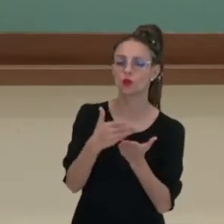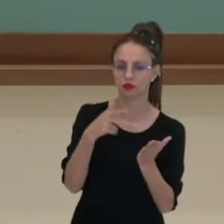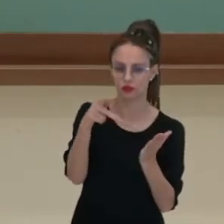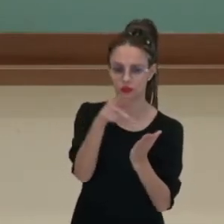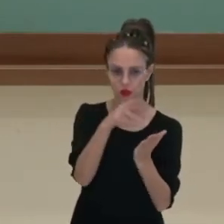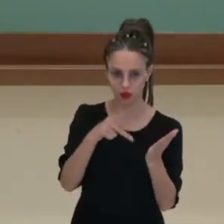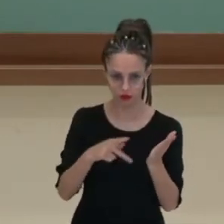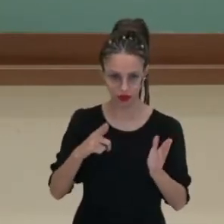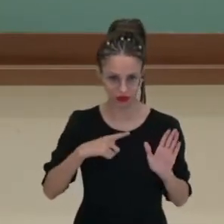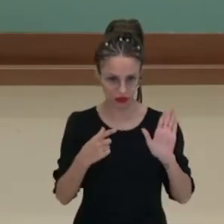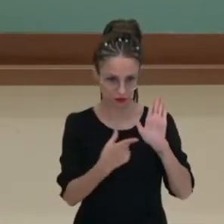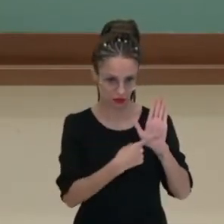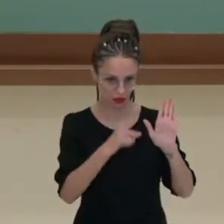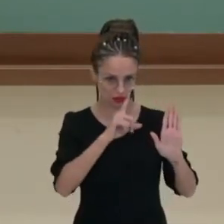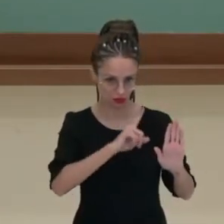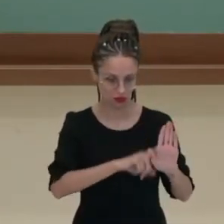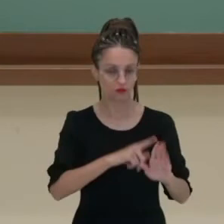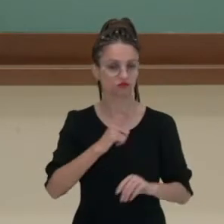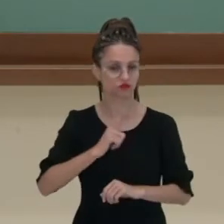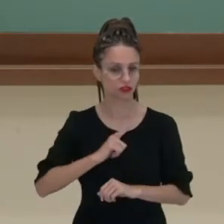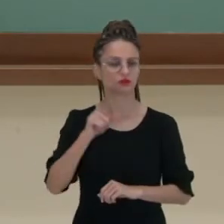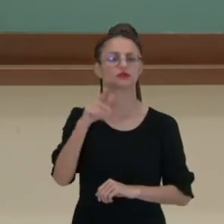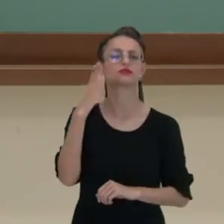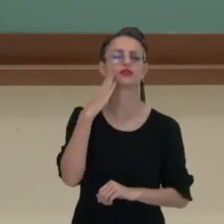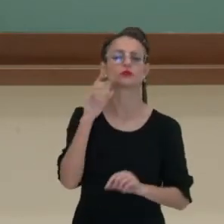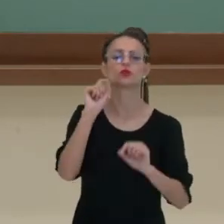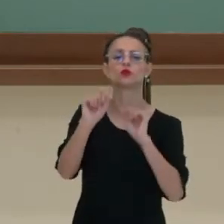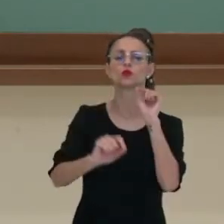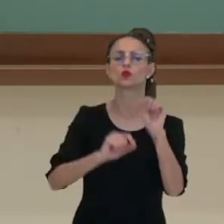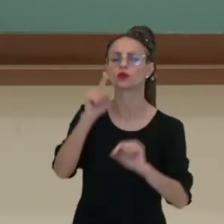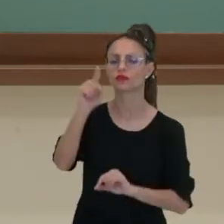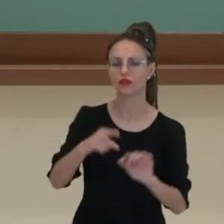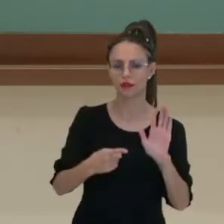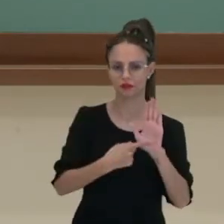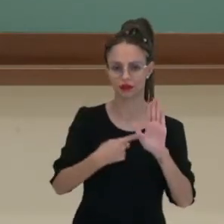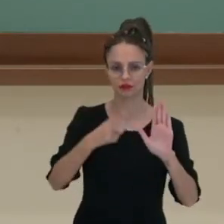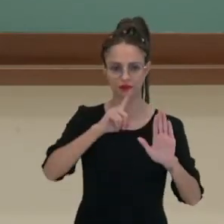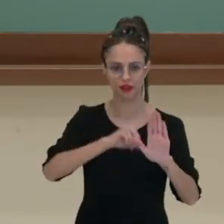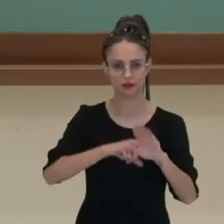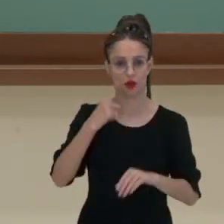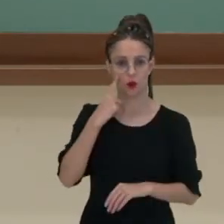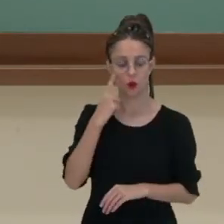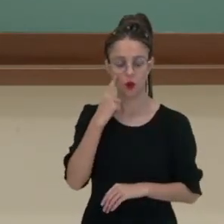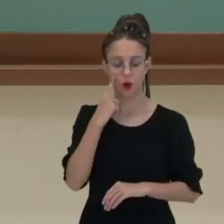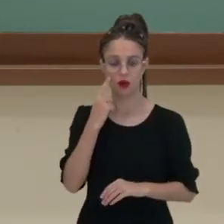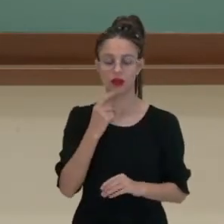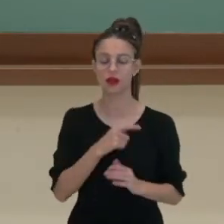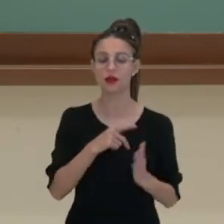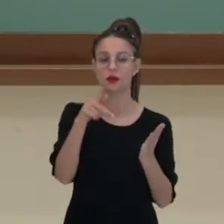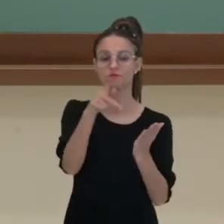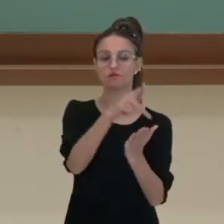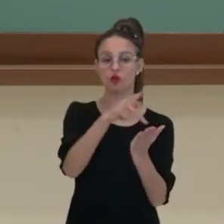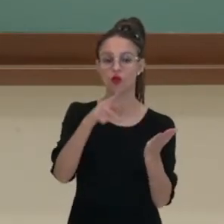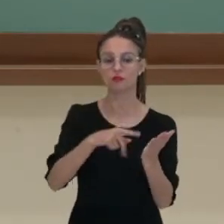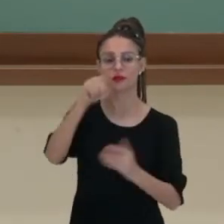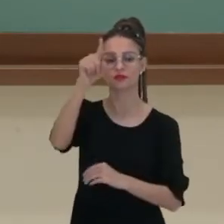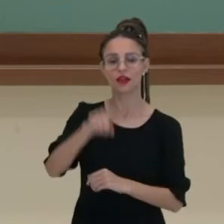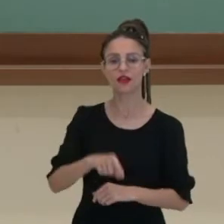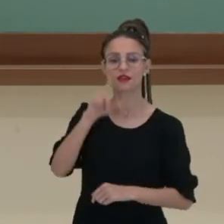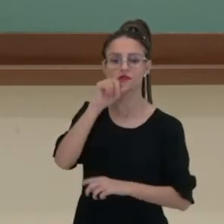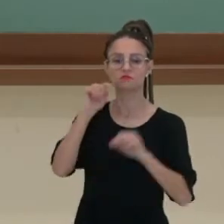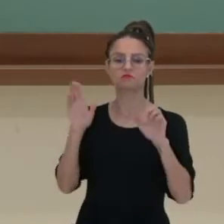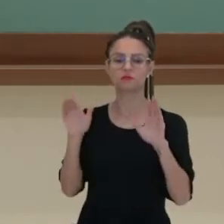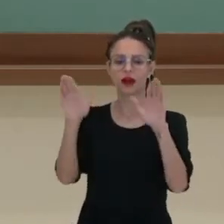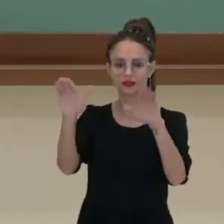alguma metáfora? Você sabe o que é uma metáfora? Então olha a metáfora aqui, os poemas são pássaros. Eu já